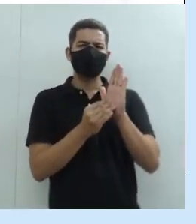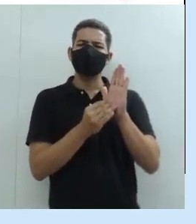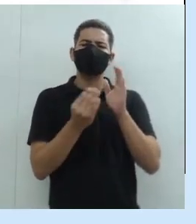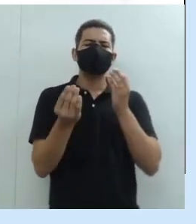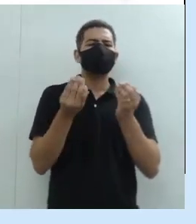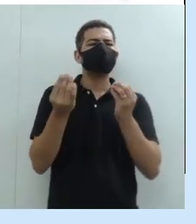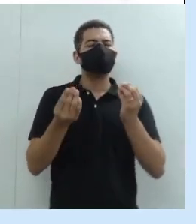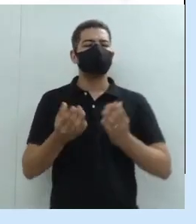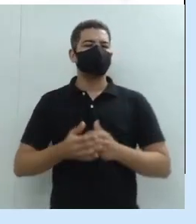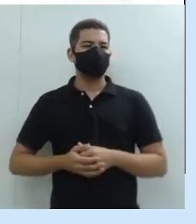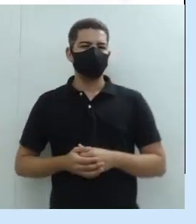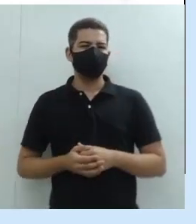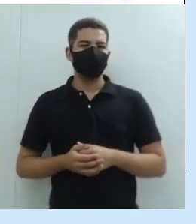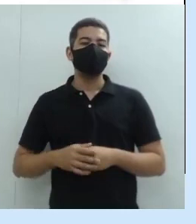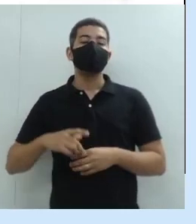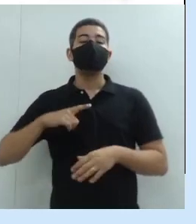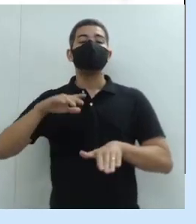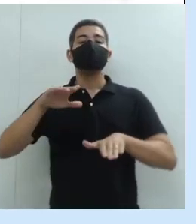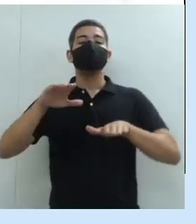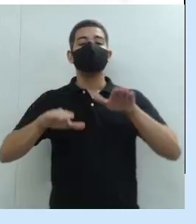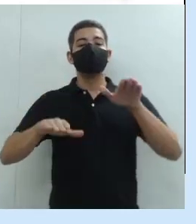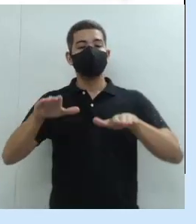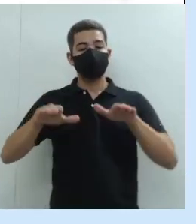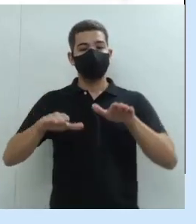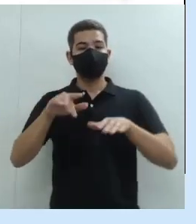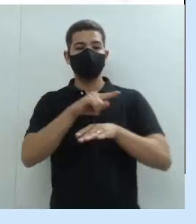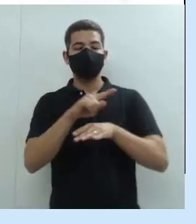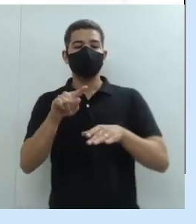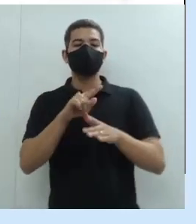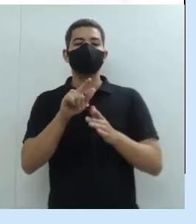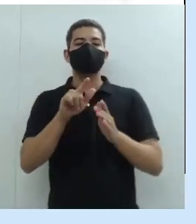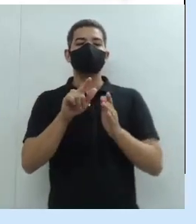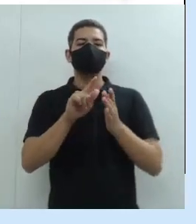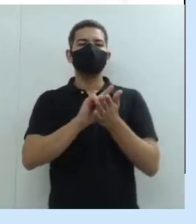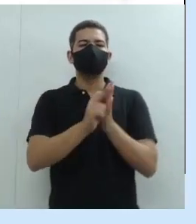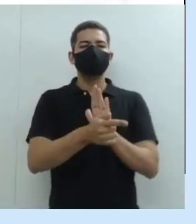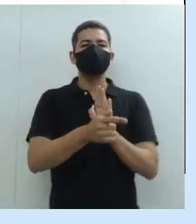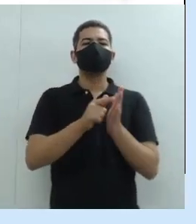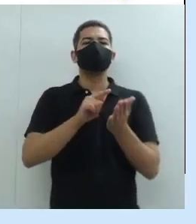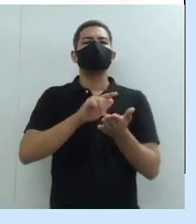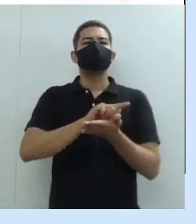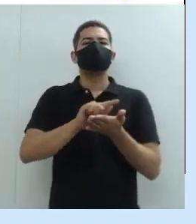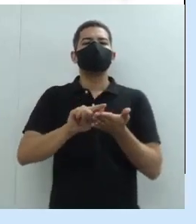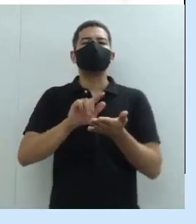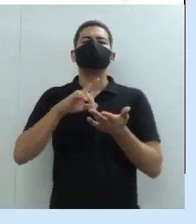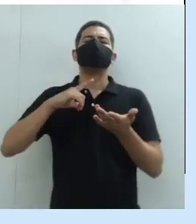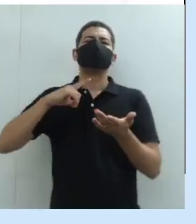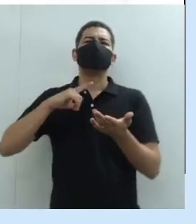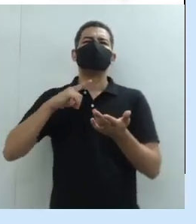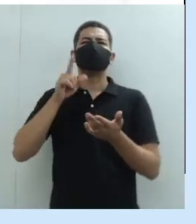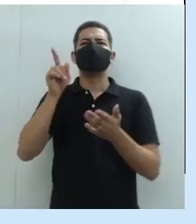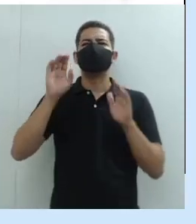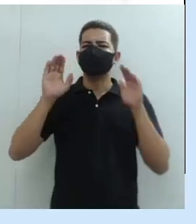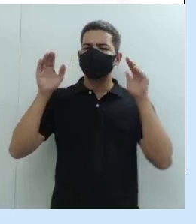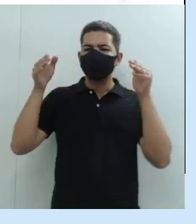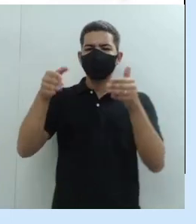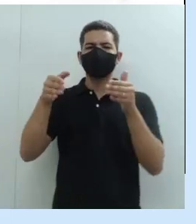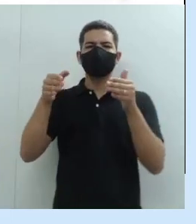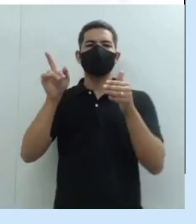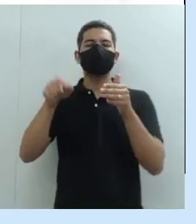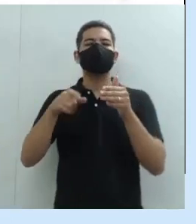citados? Então, muitas vezes esses gêneros que nós vimos aí são gêneros que têm um propósito que é o propósito